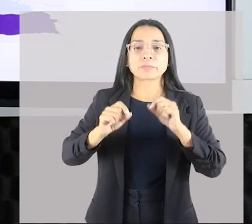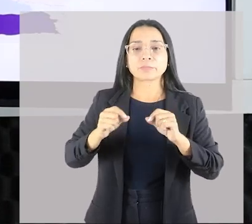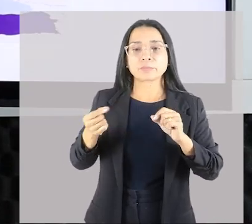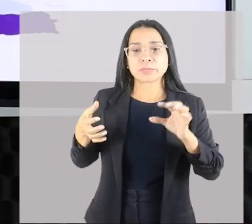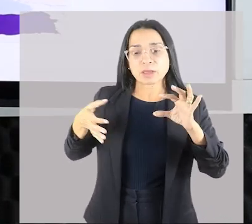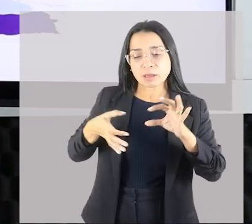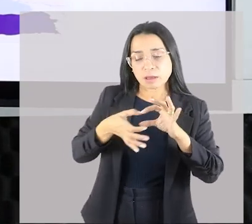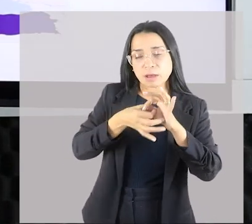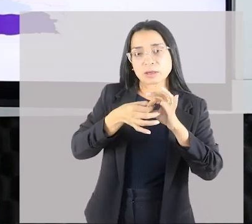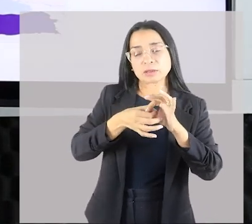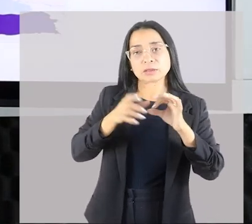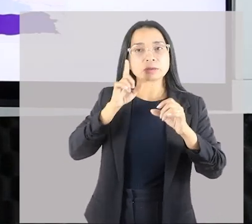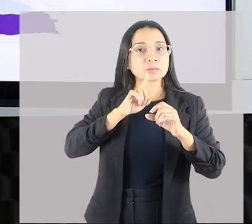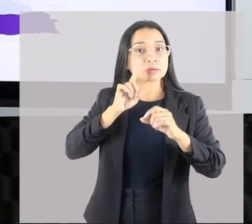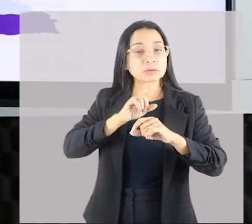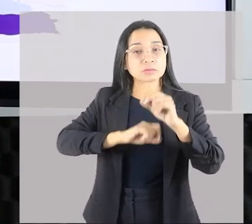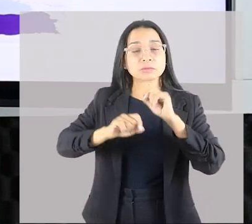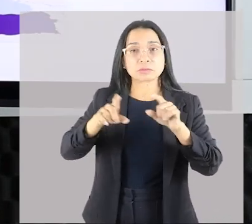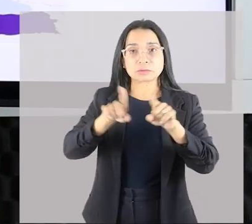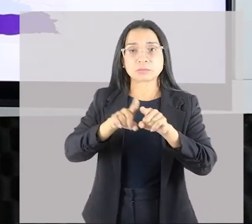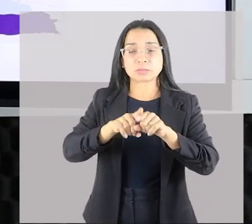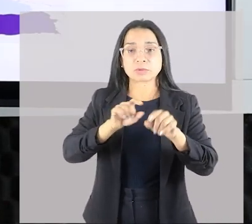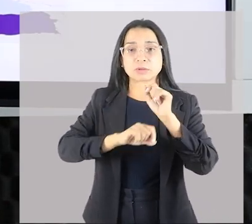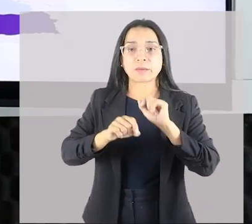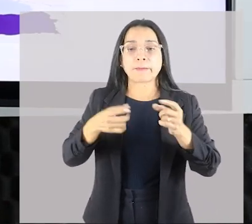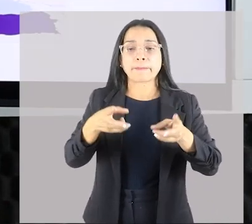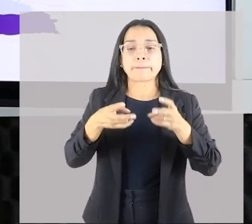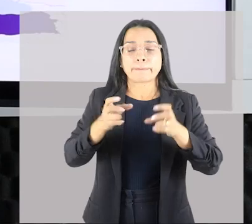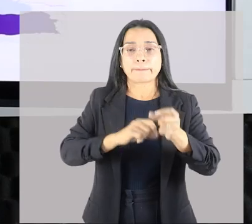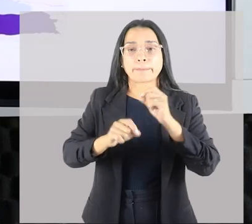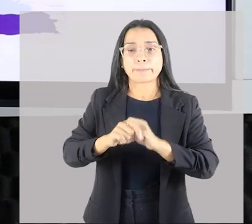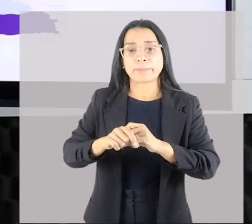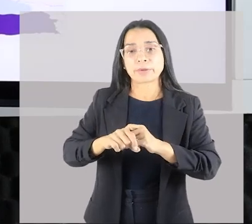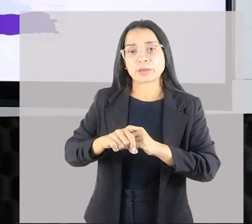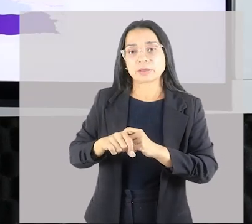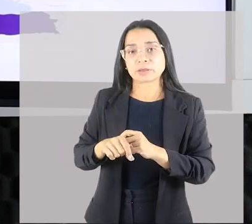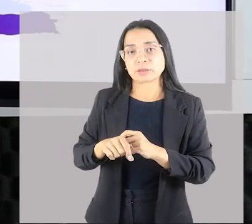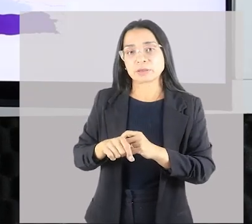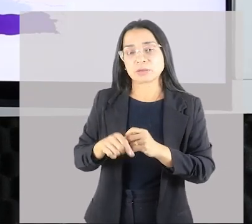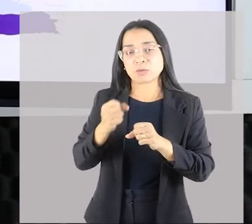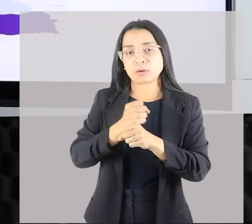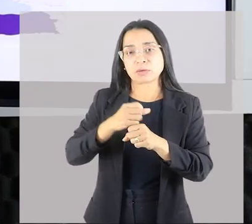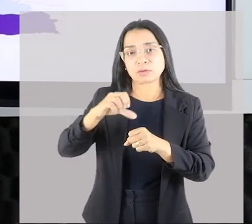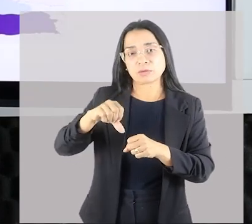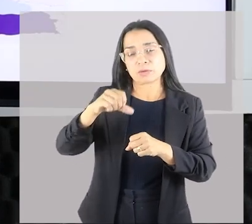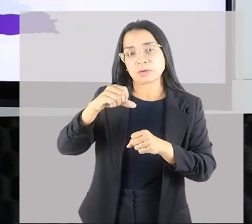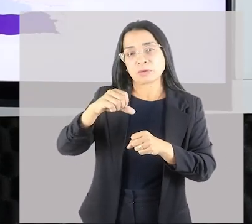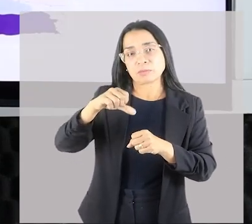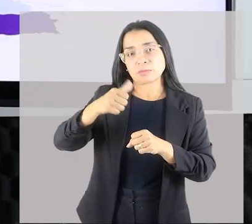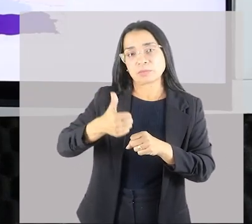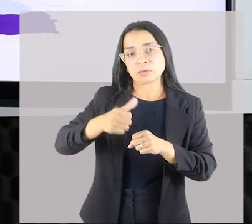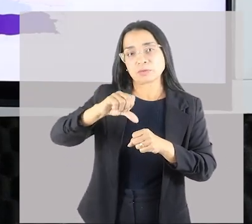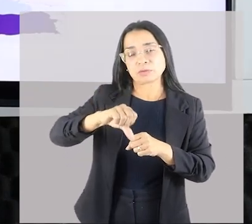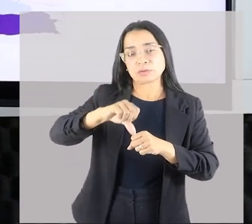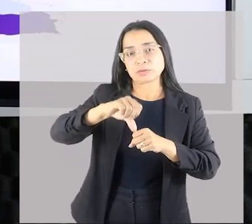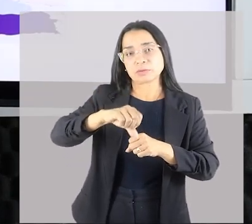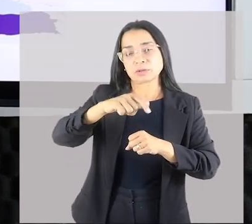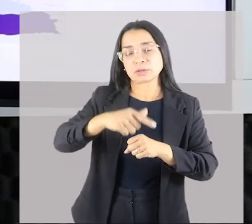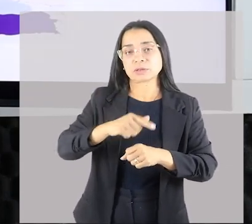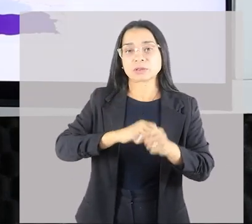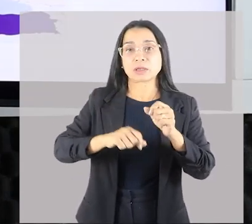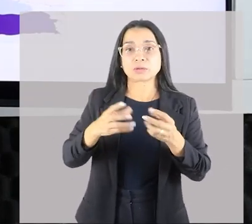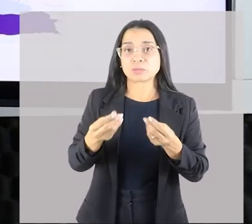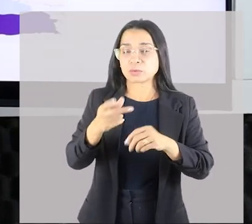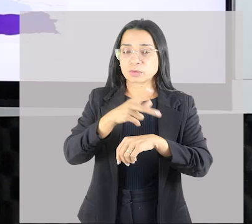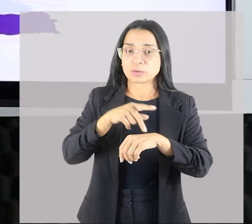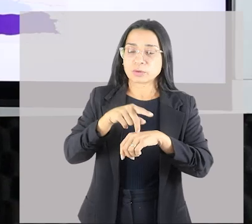Estados Unidos, com os países da Europa Ocidental. E a gente vai perceber que de 97 para cá, galerinha, tá certo? Muitos países que faziam parte